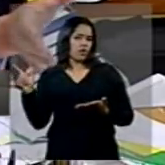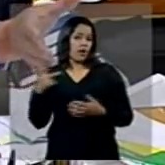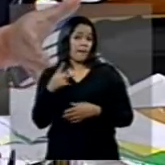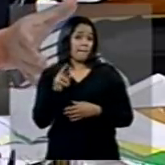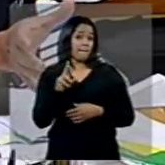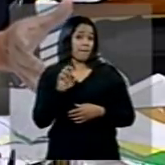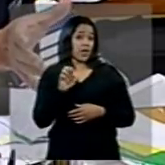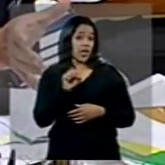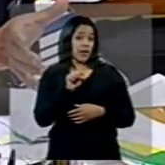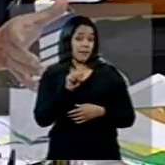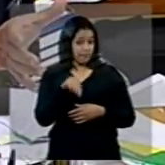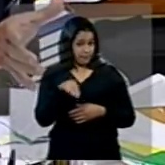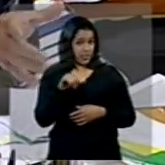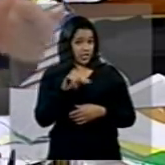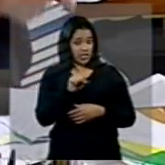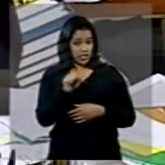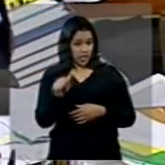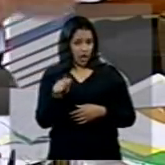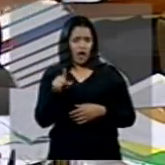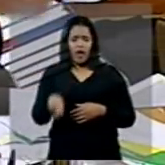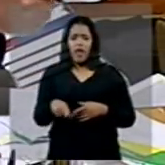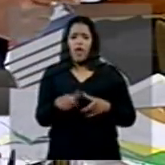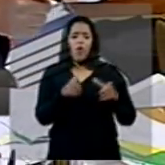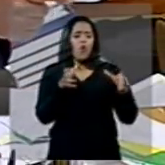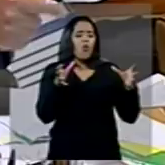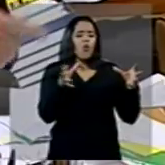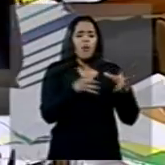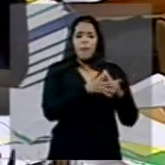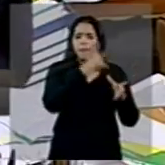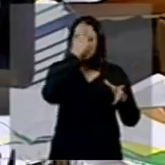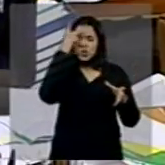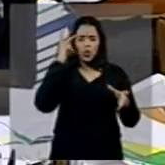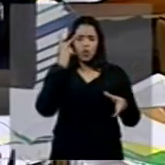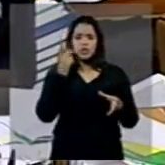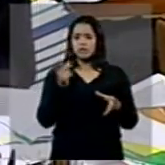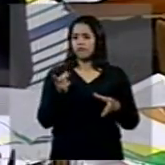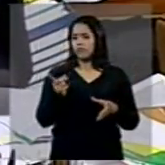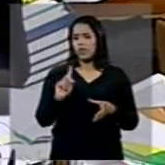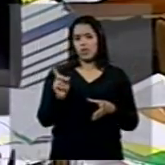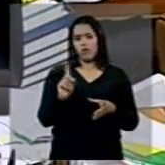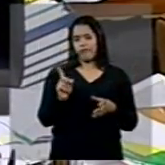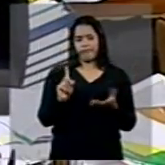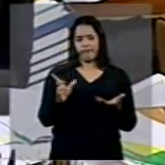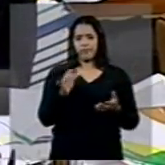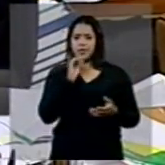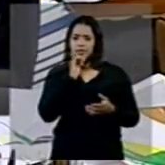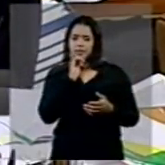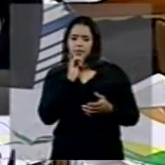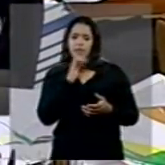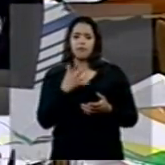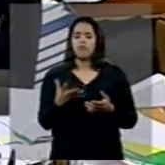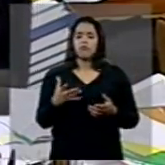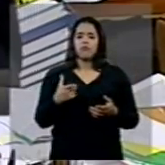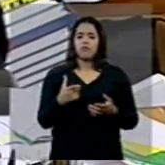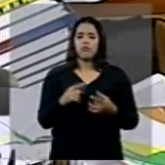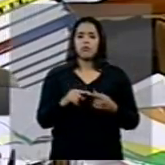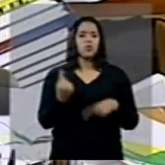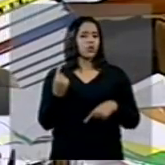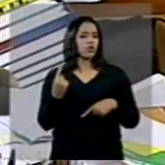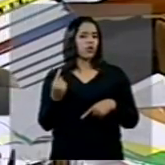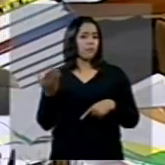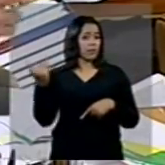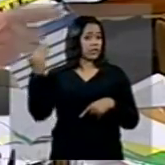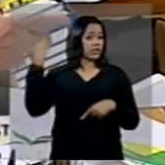é a glosa de eleitores que simplesmente não houve descompasso quanto a eleições